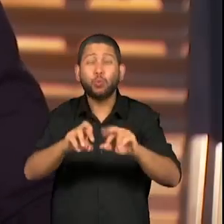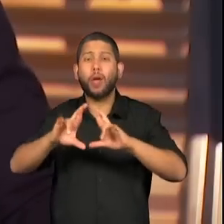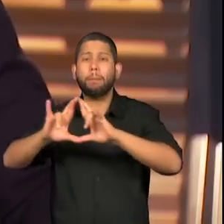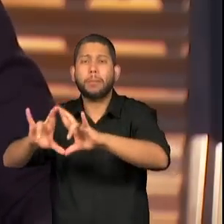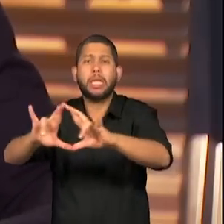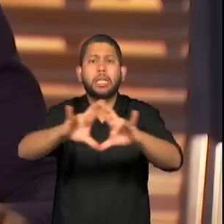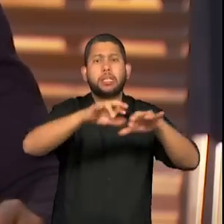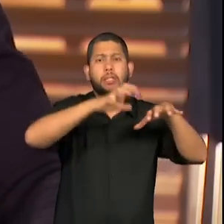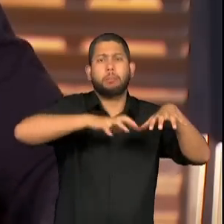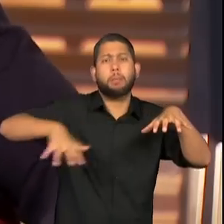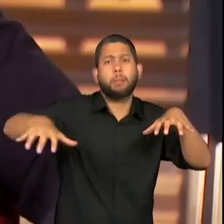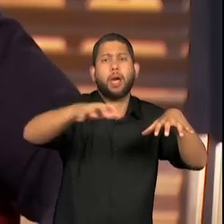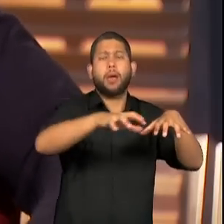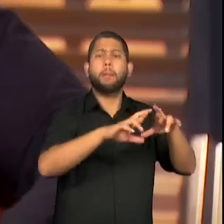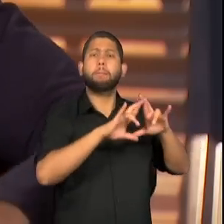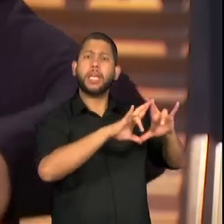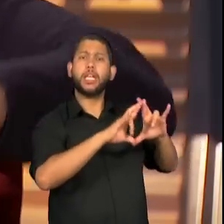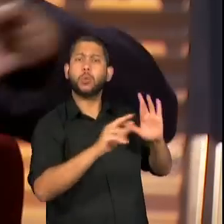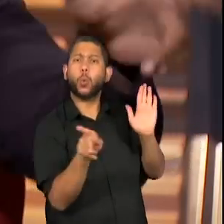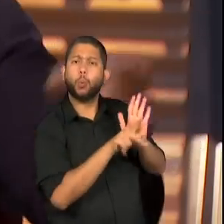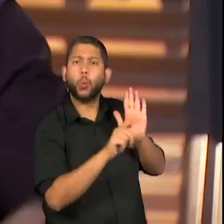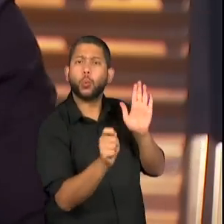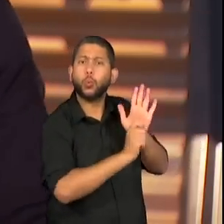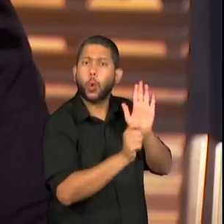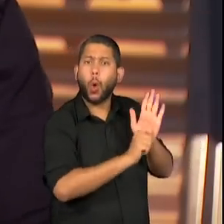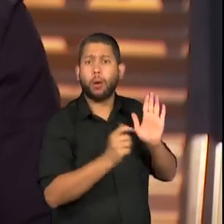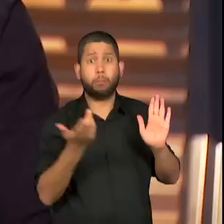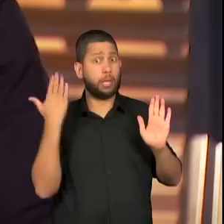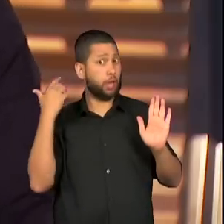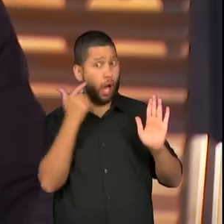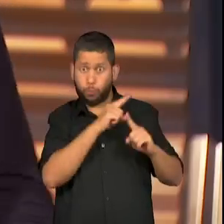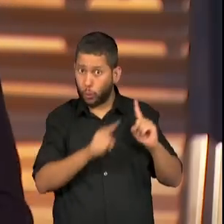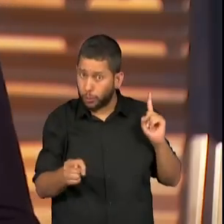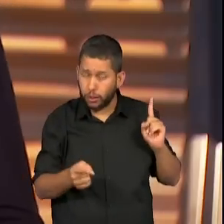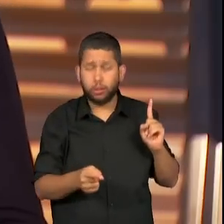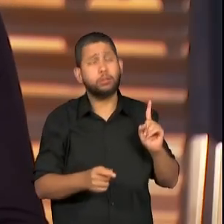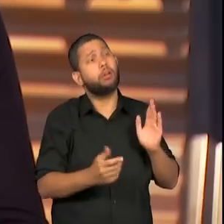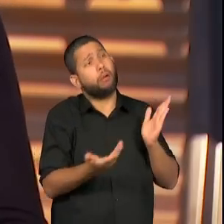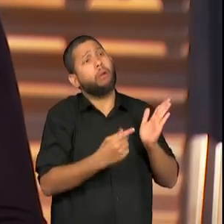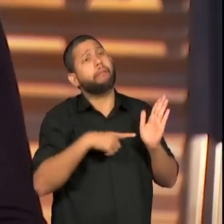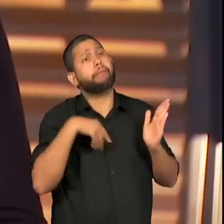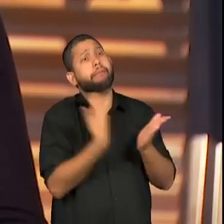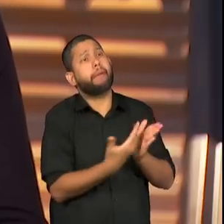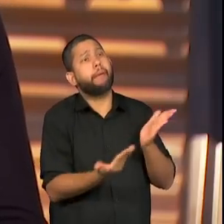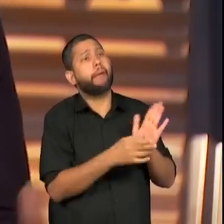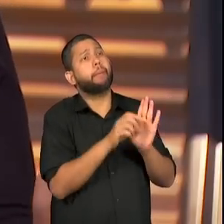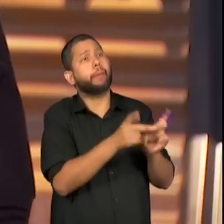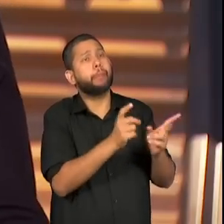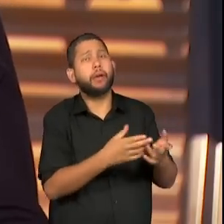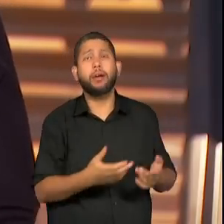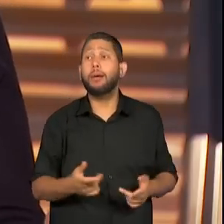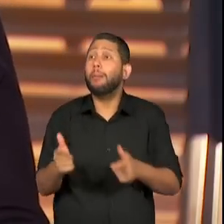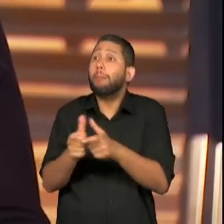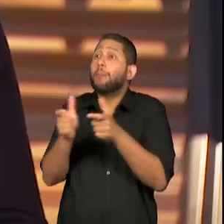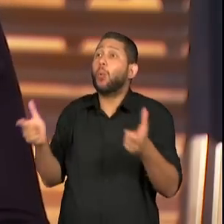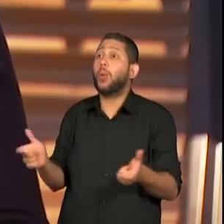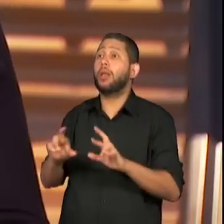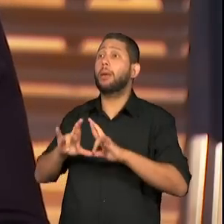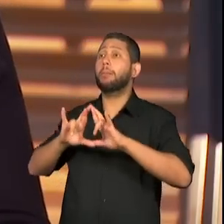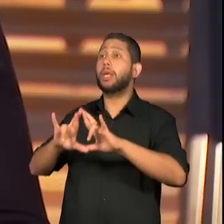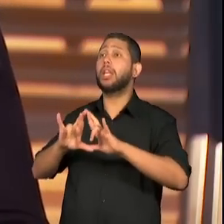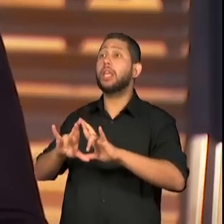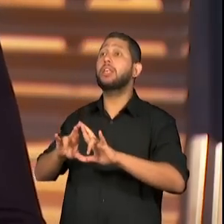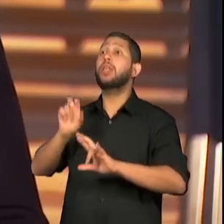de milícia que vende drogas, que era proibido nas favelas que eles ocupavam. E, na maioria das vezes, era formado